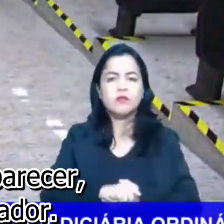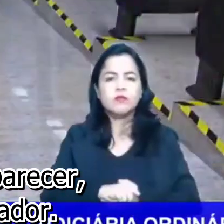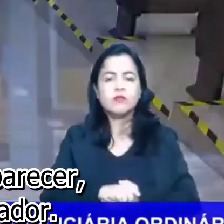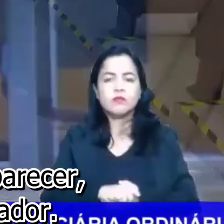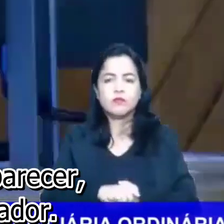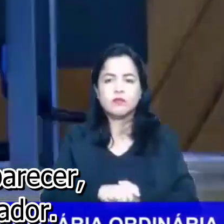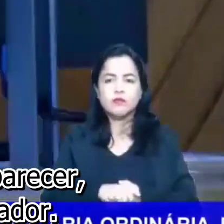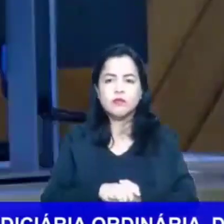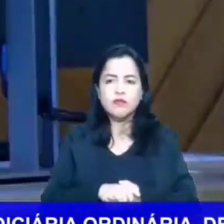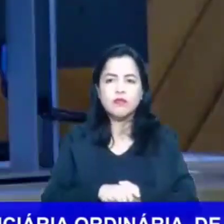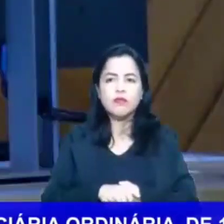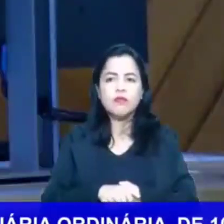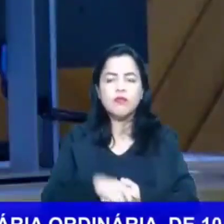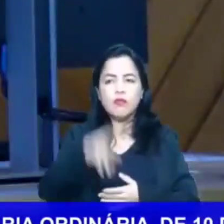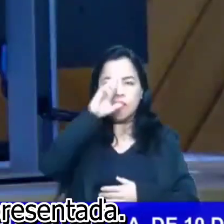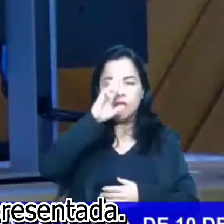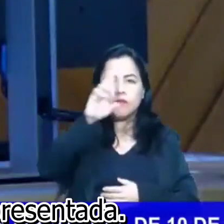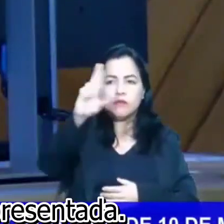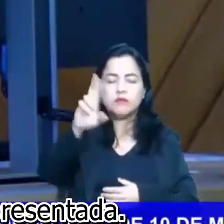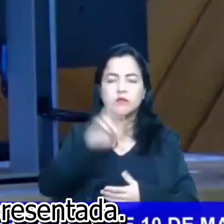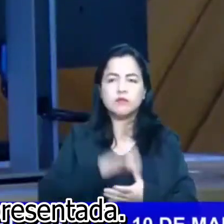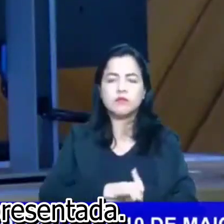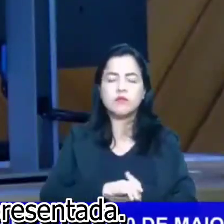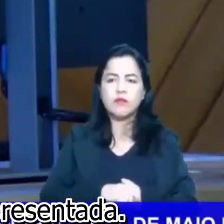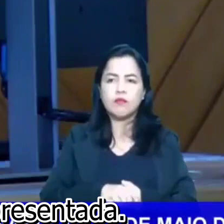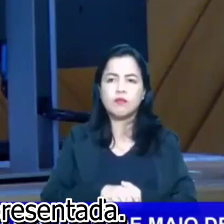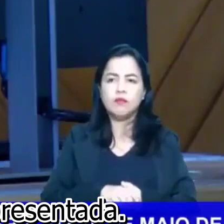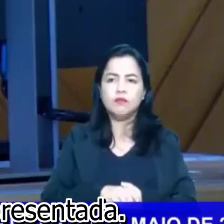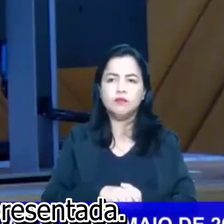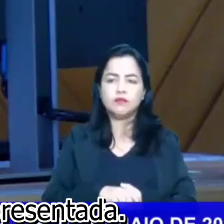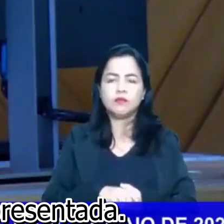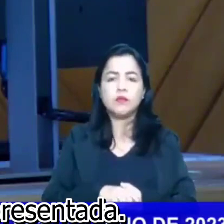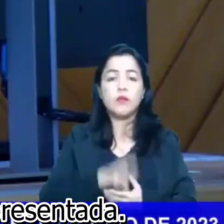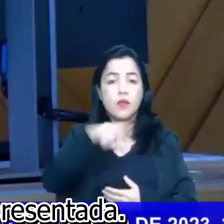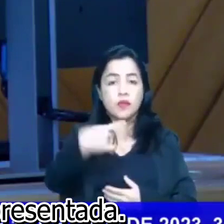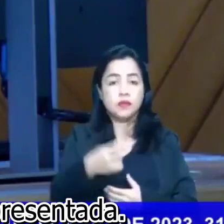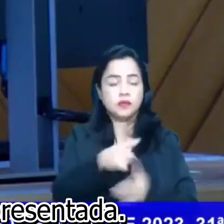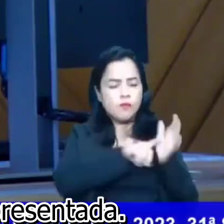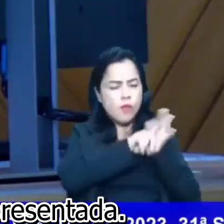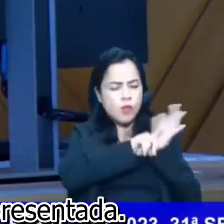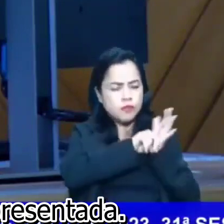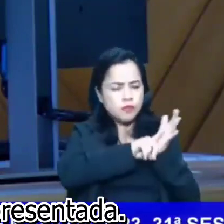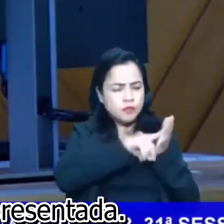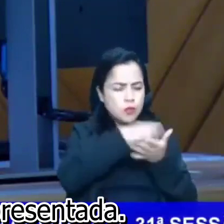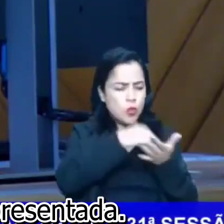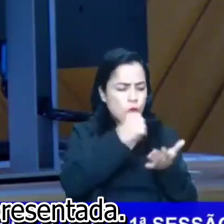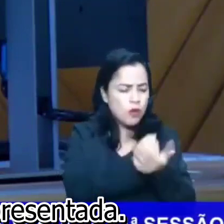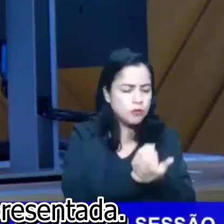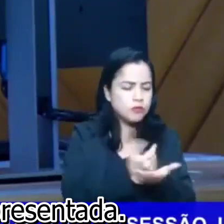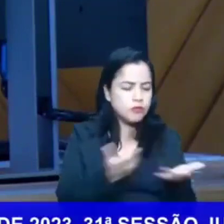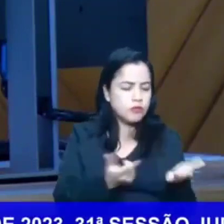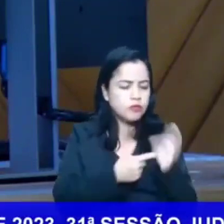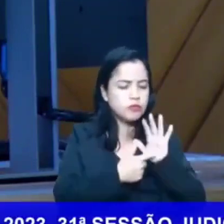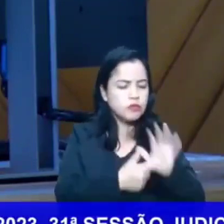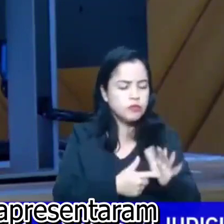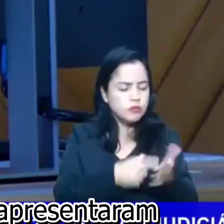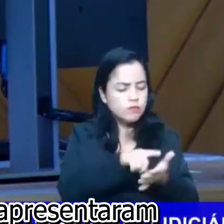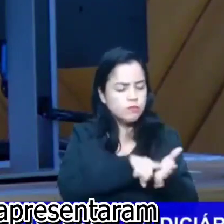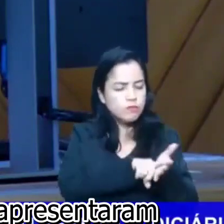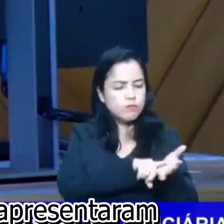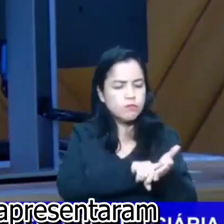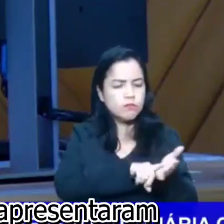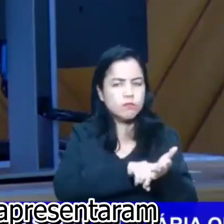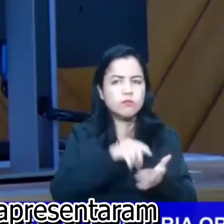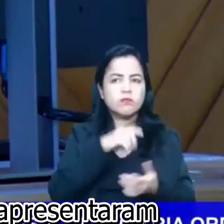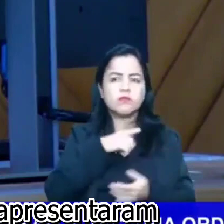desembargador. Excelências, após a análise da documentação apresentada, o NACEP